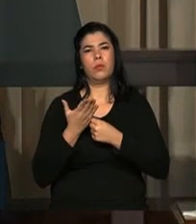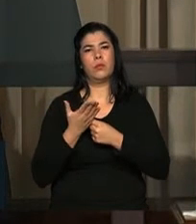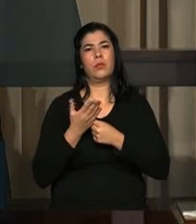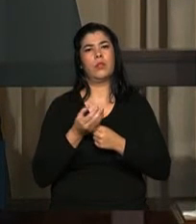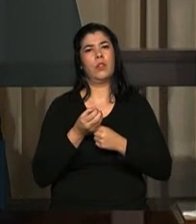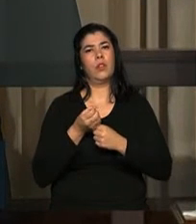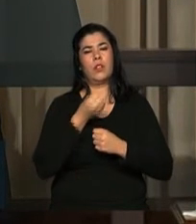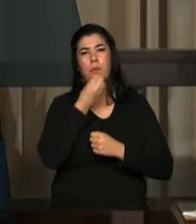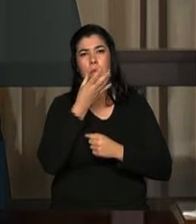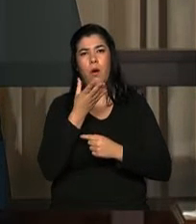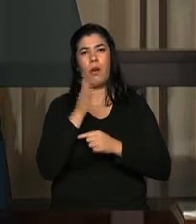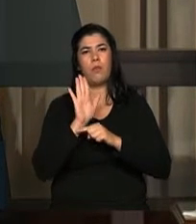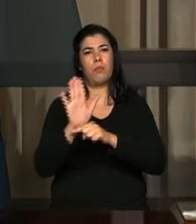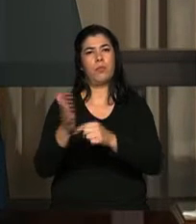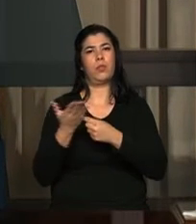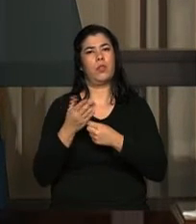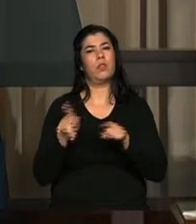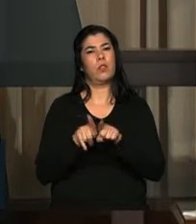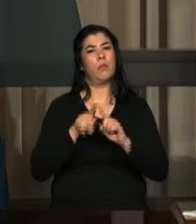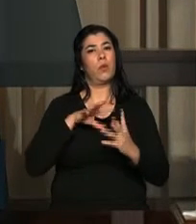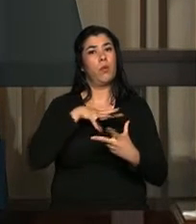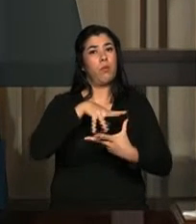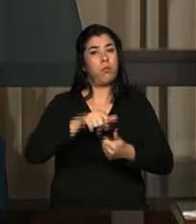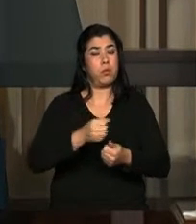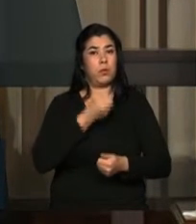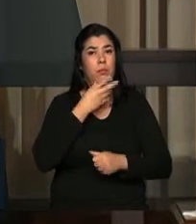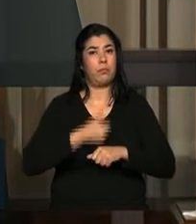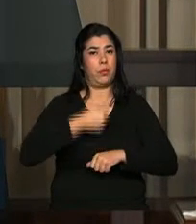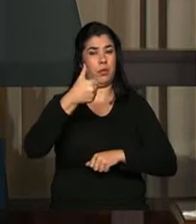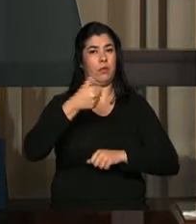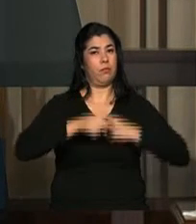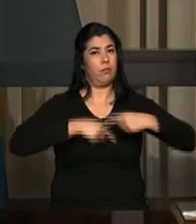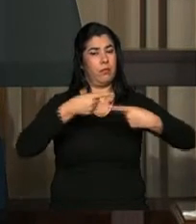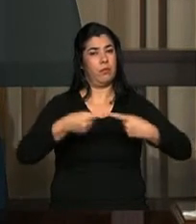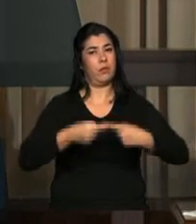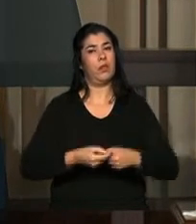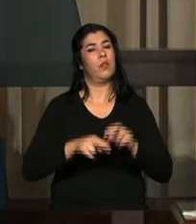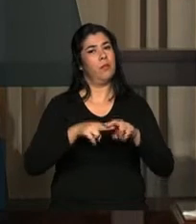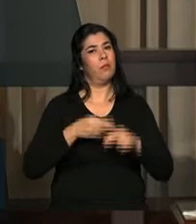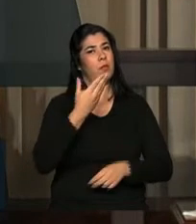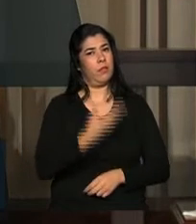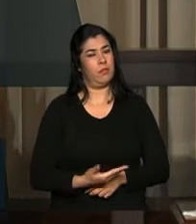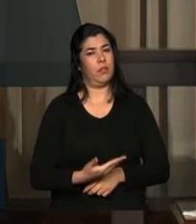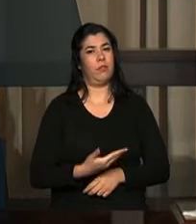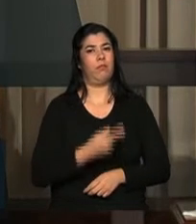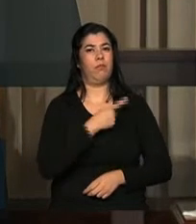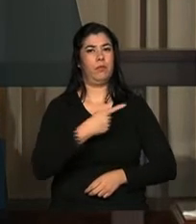se beneficia o mundo em consequência. Portanto, senhora Presidente,